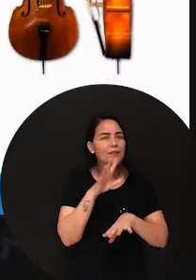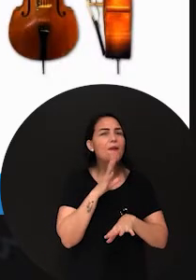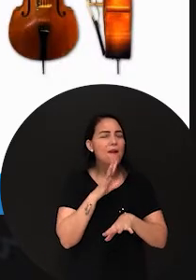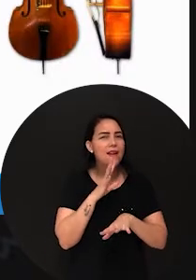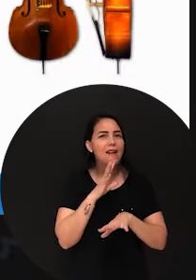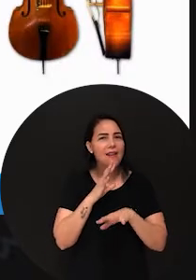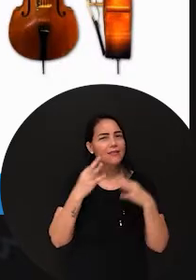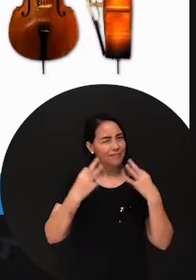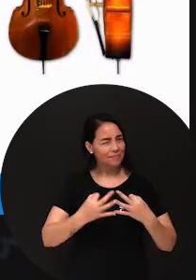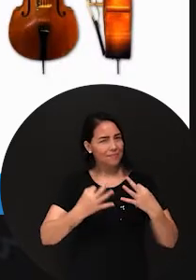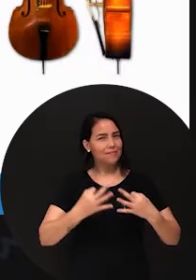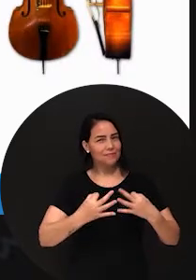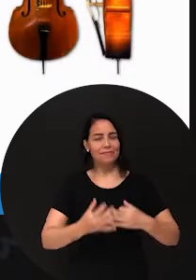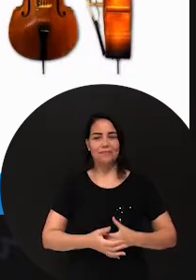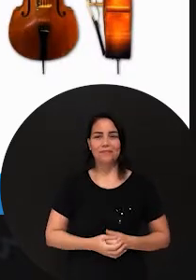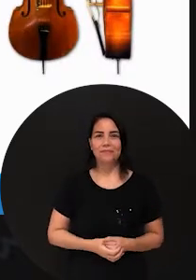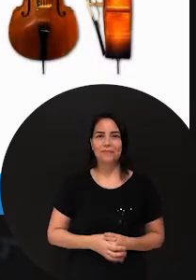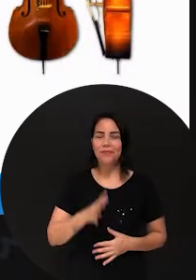bem diferentes, né?